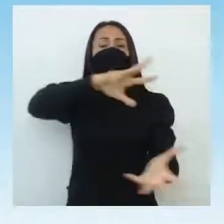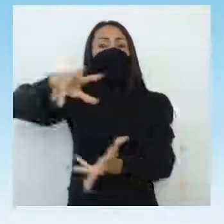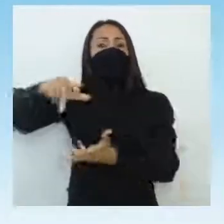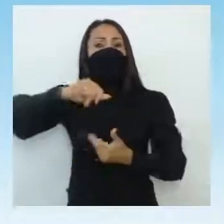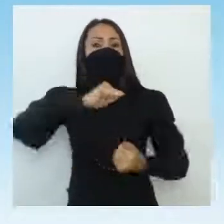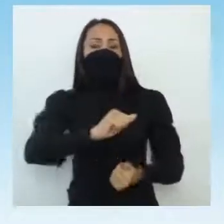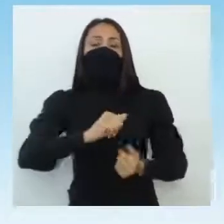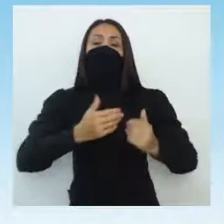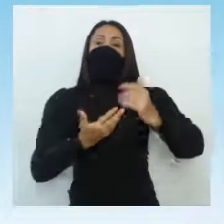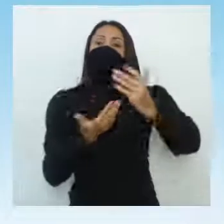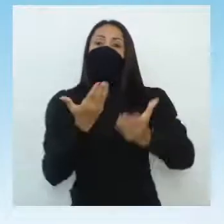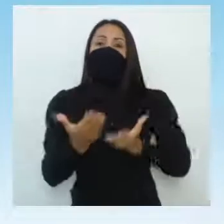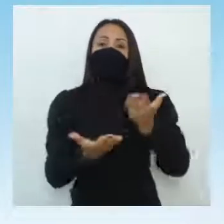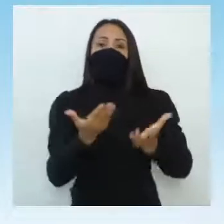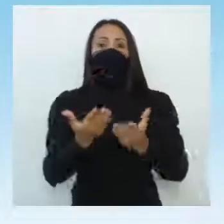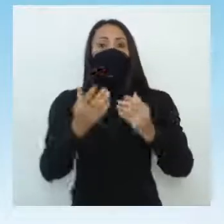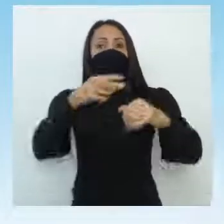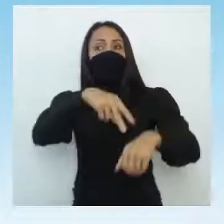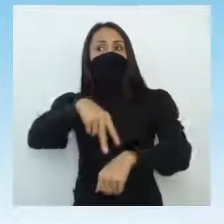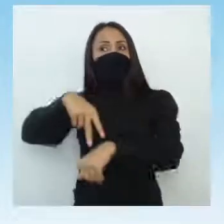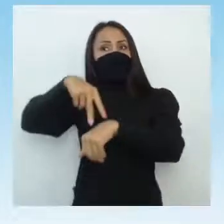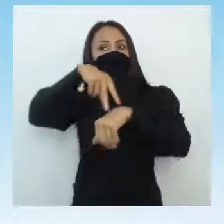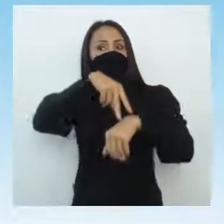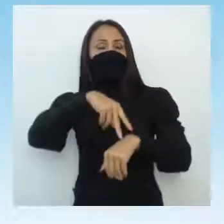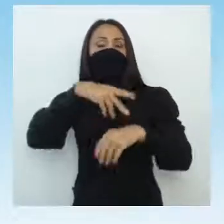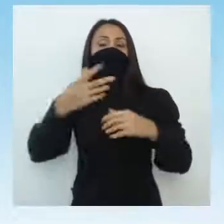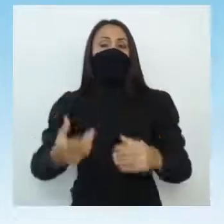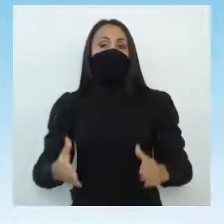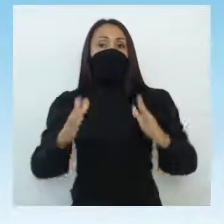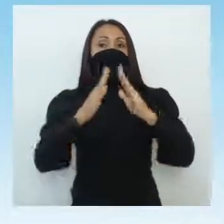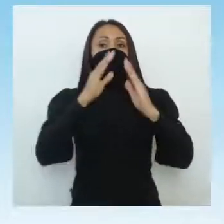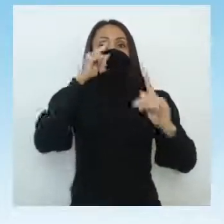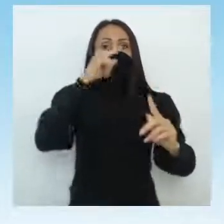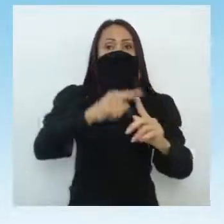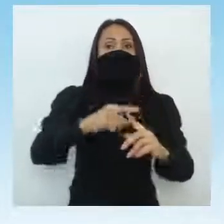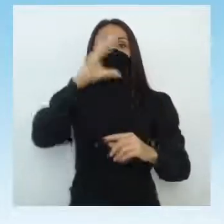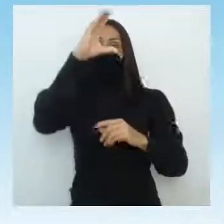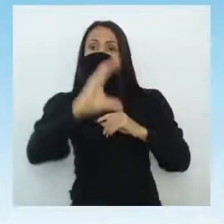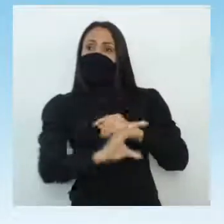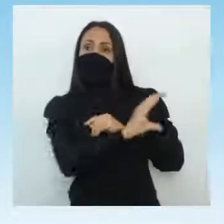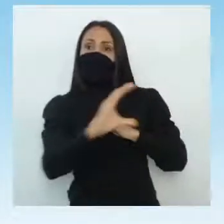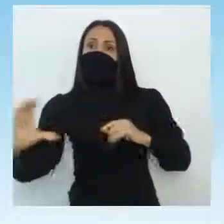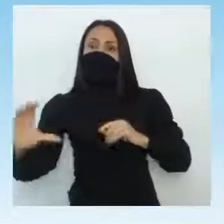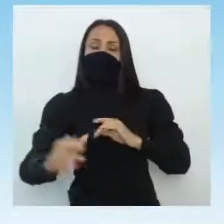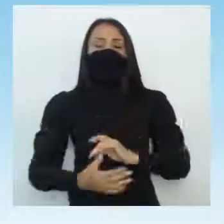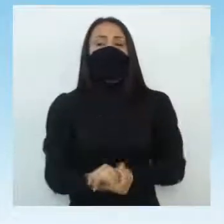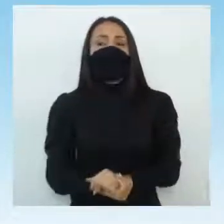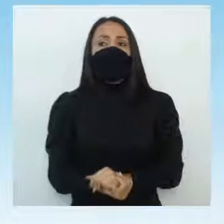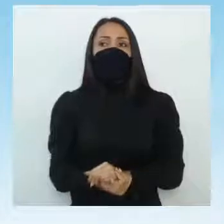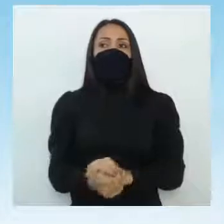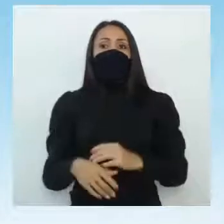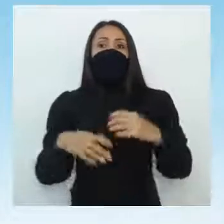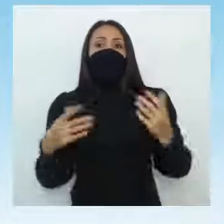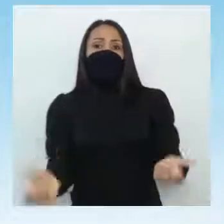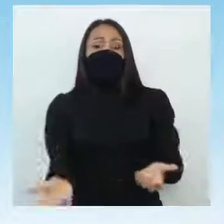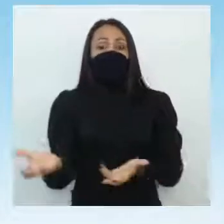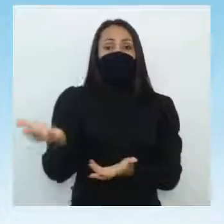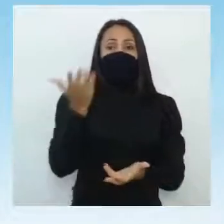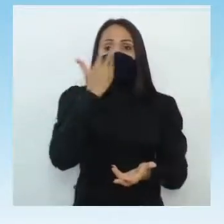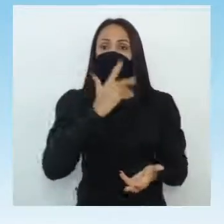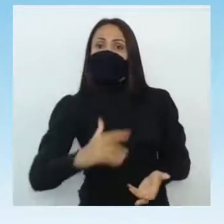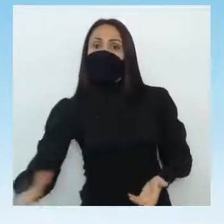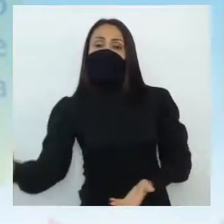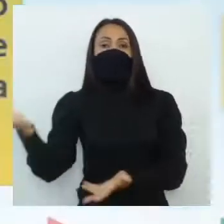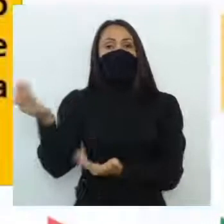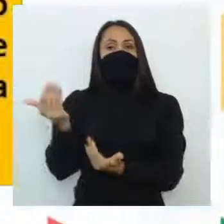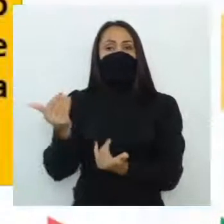e elevada aos altares da Igreja Católica. Um pouco mais sobre ela, infância e juventude. Nós podemos ver